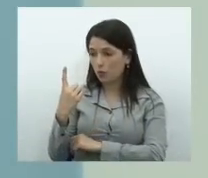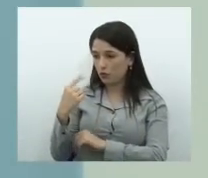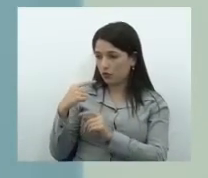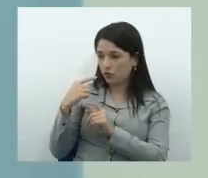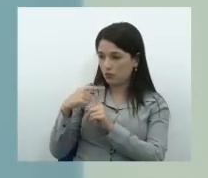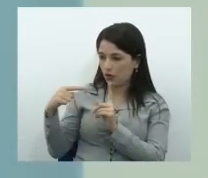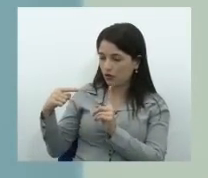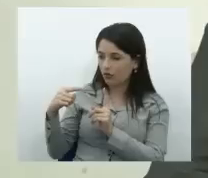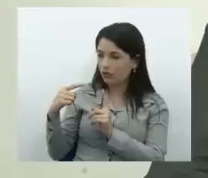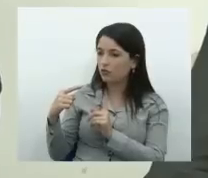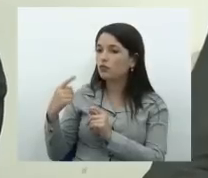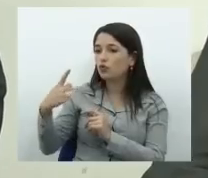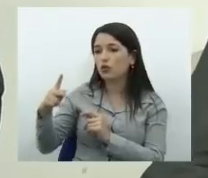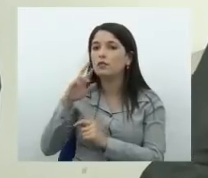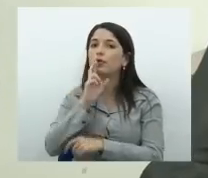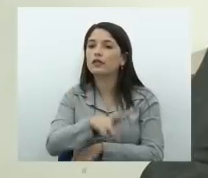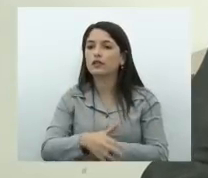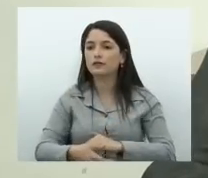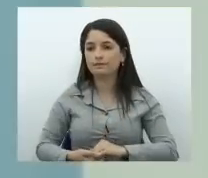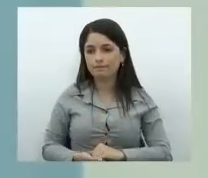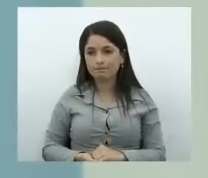favor.